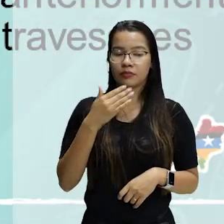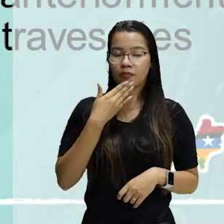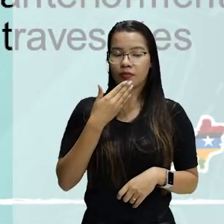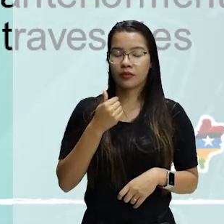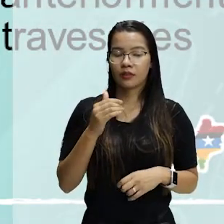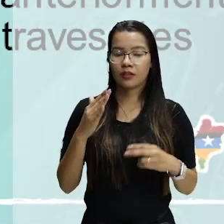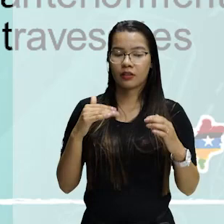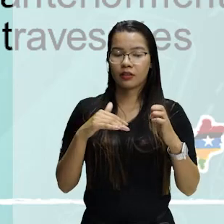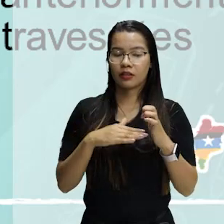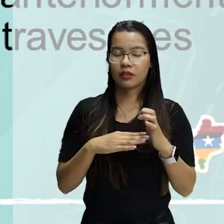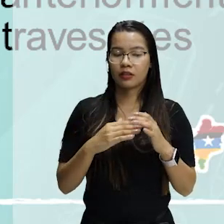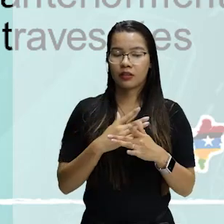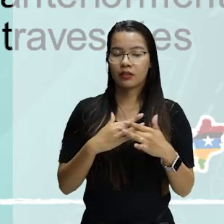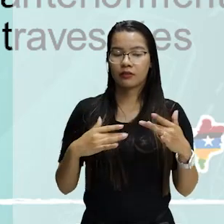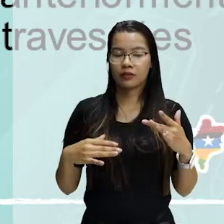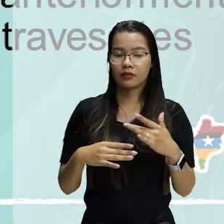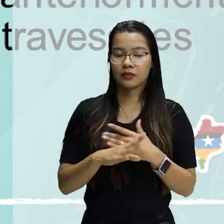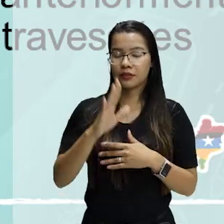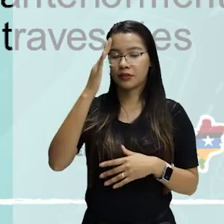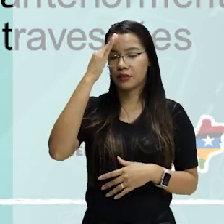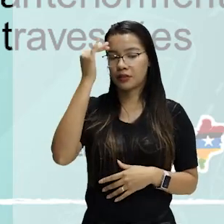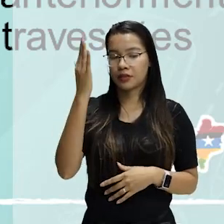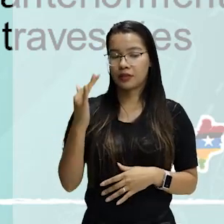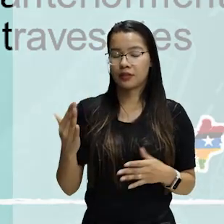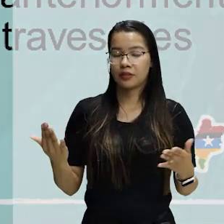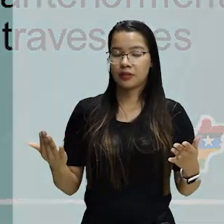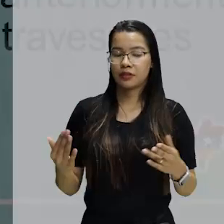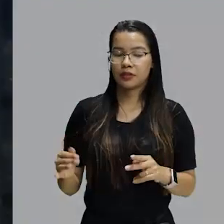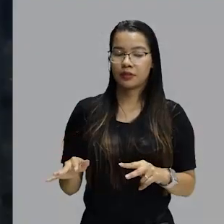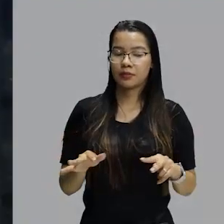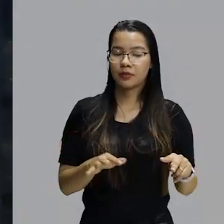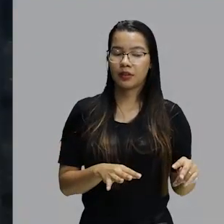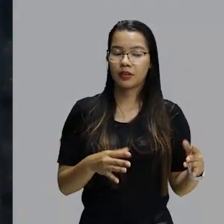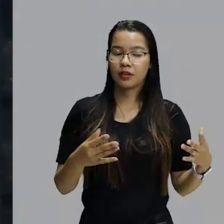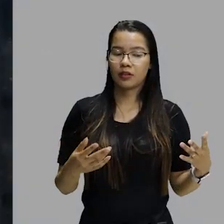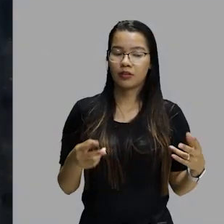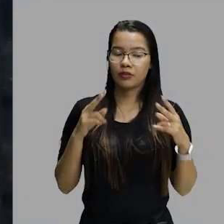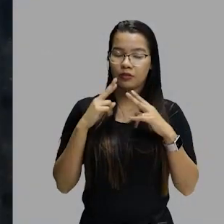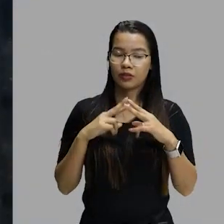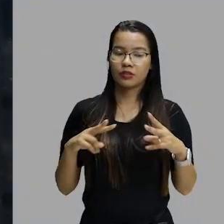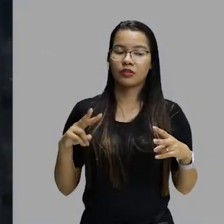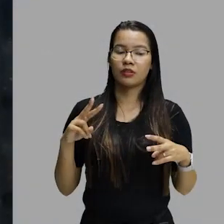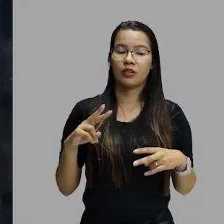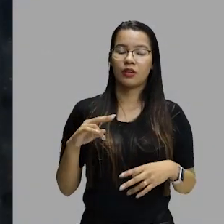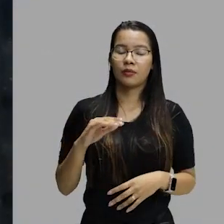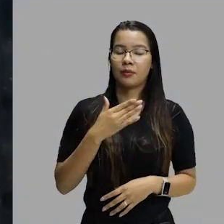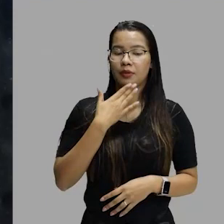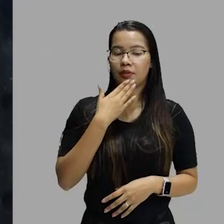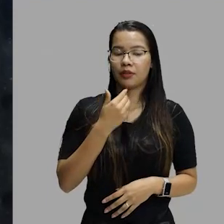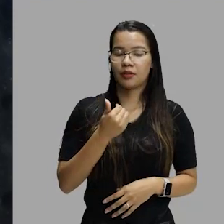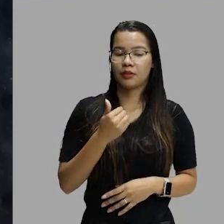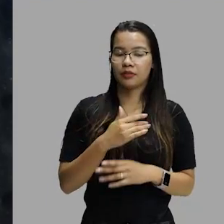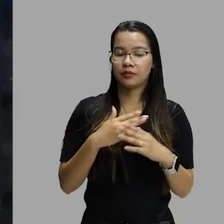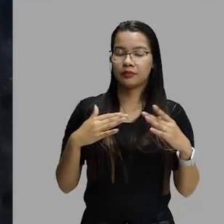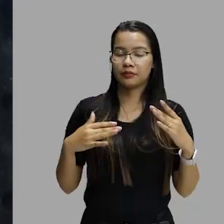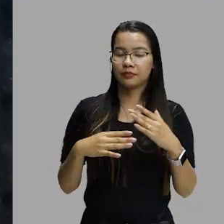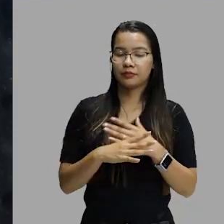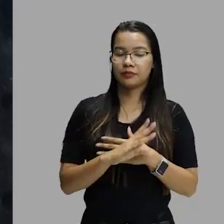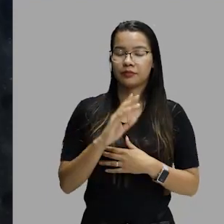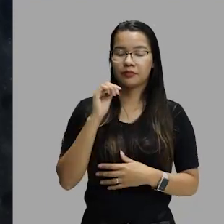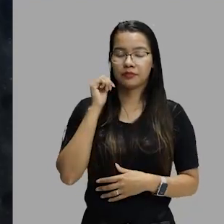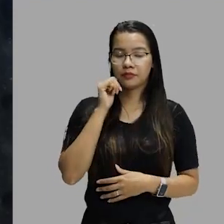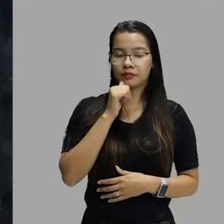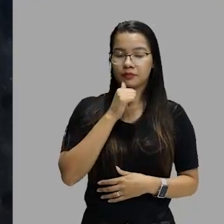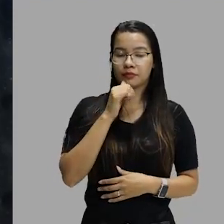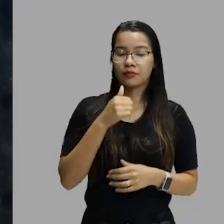foi galardoada essa semana. Olha só, a melhor esteta da cidade está entre vírgulas e eu coloquei